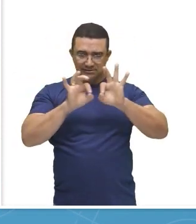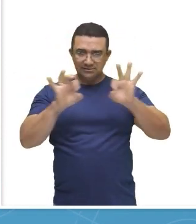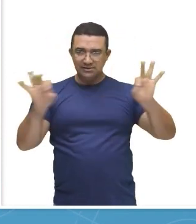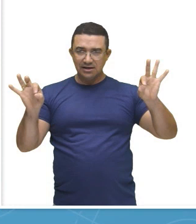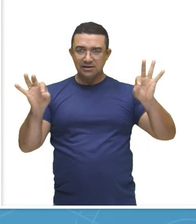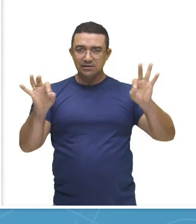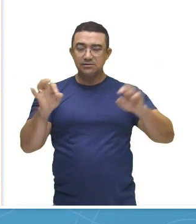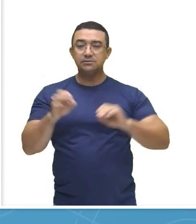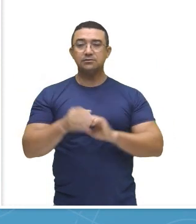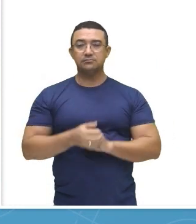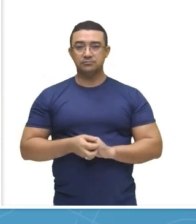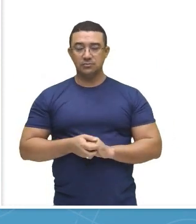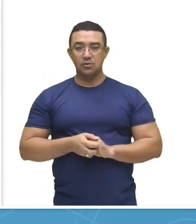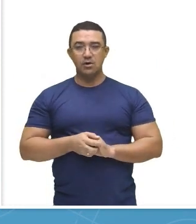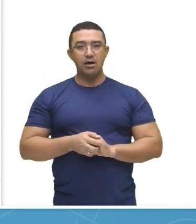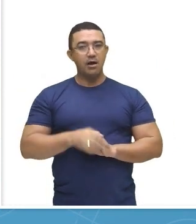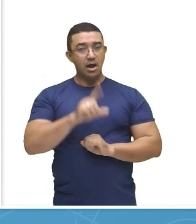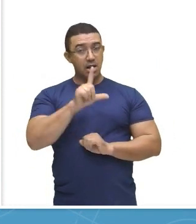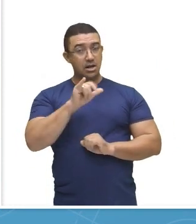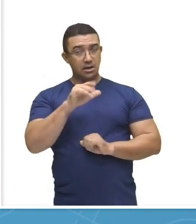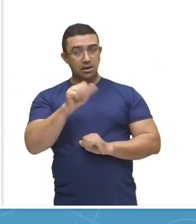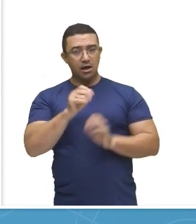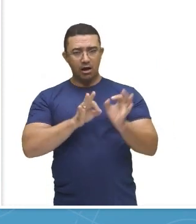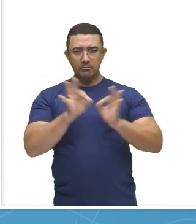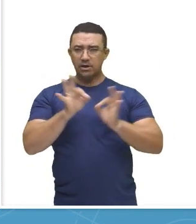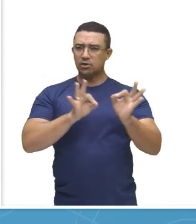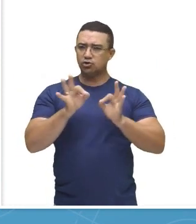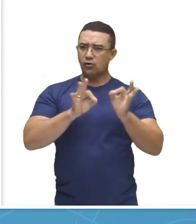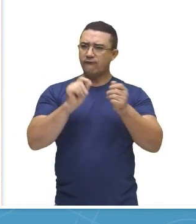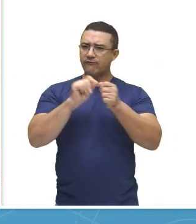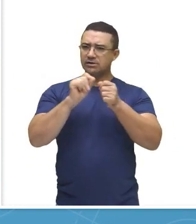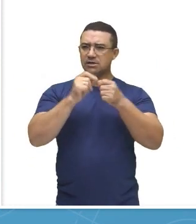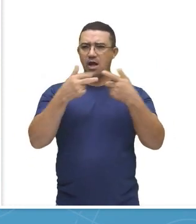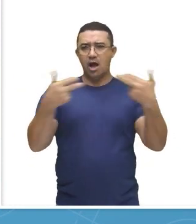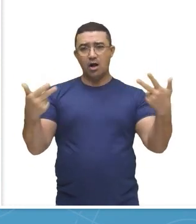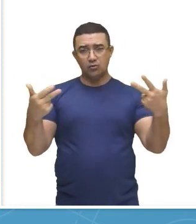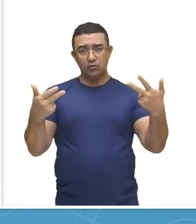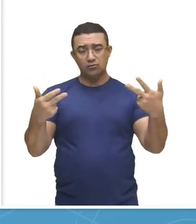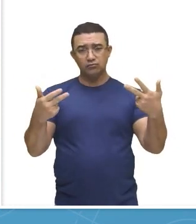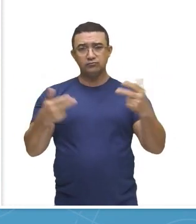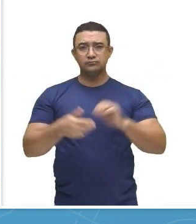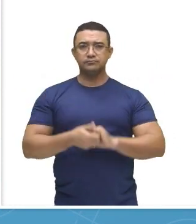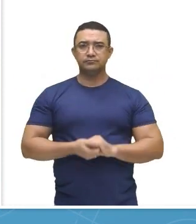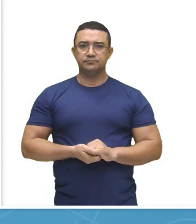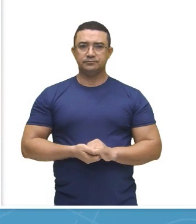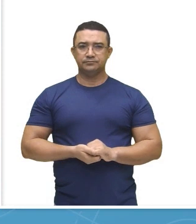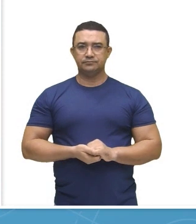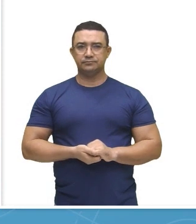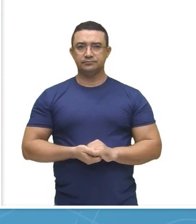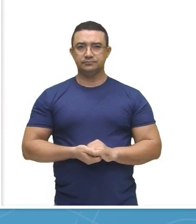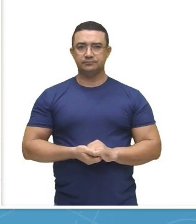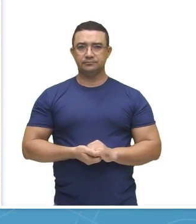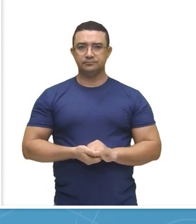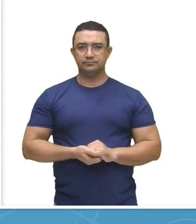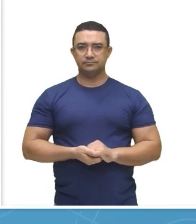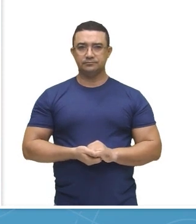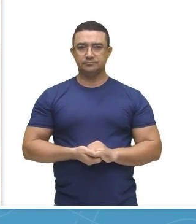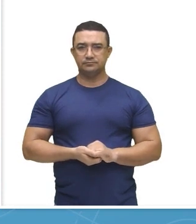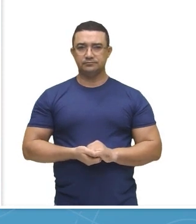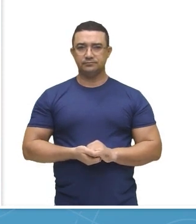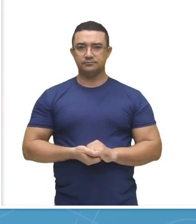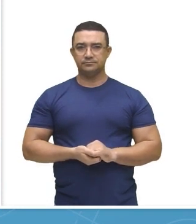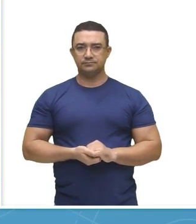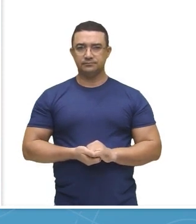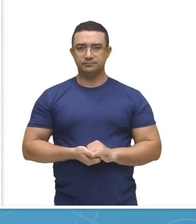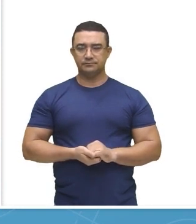é futuro. Ela planejou algo que ela vai fazer logo. Não é a longo prazo esse futuro. Daqui a 5